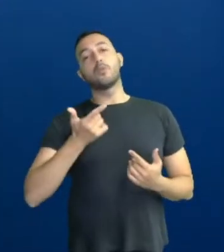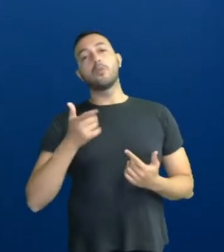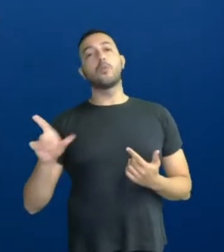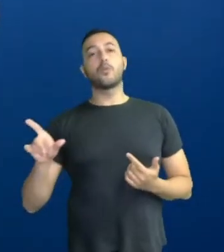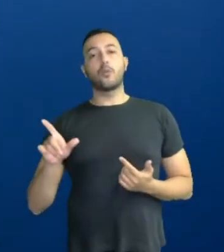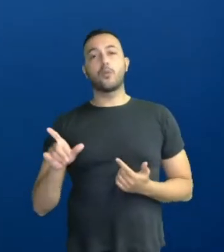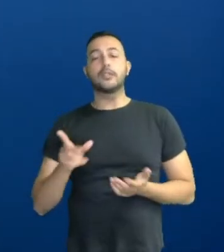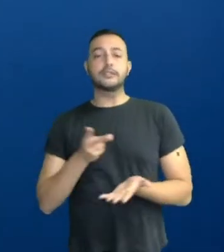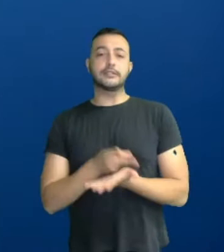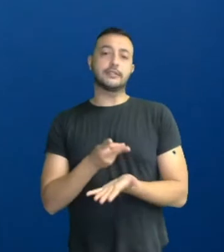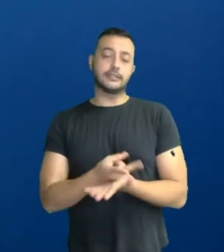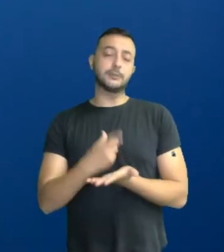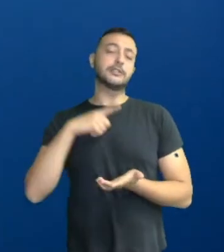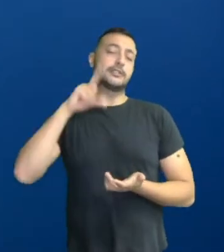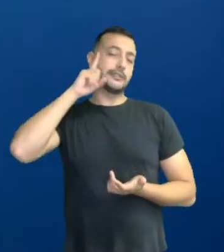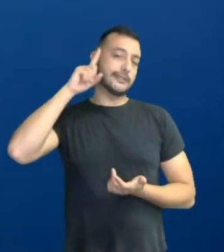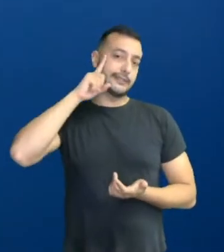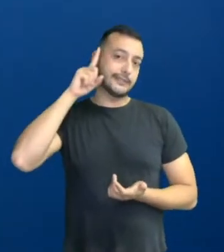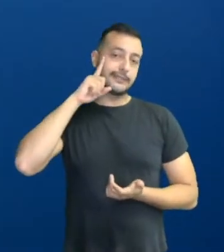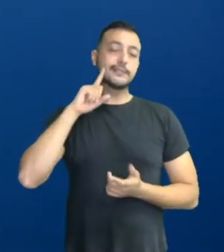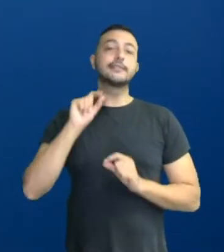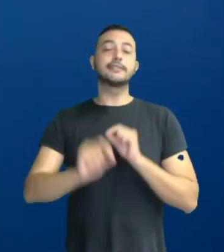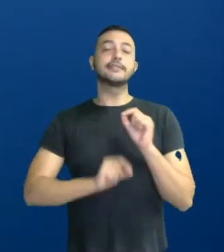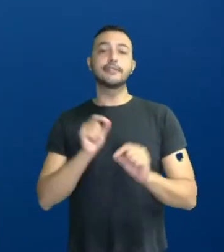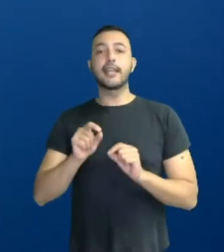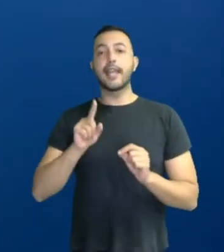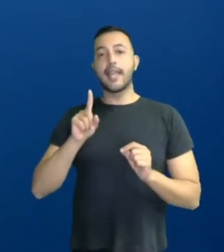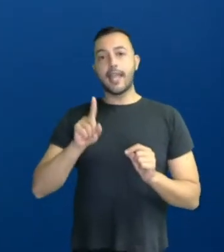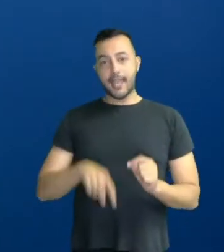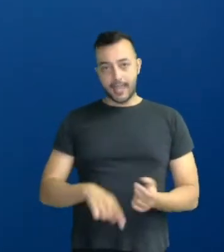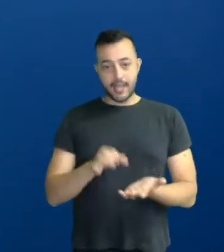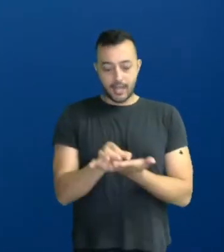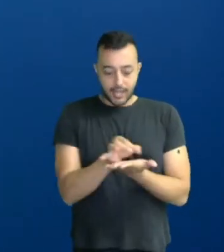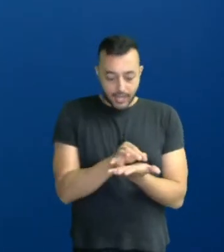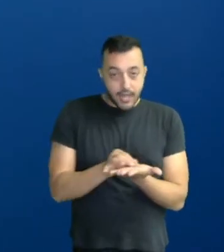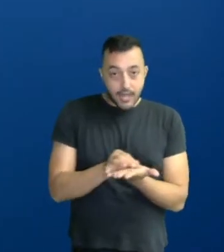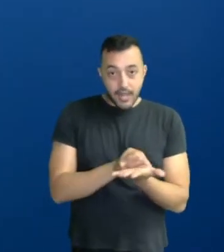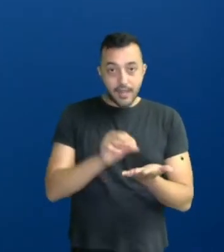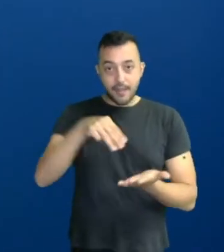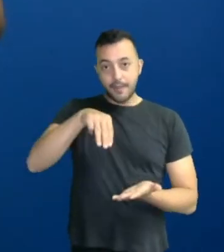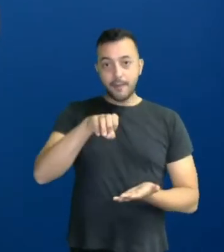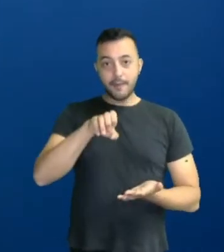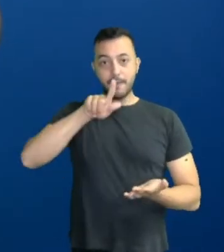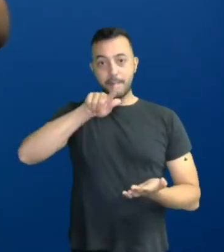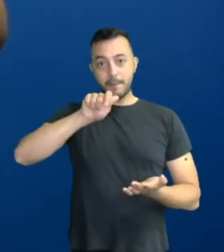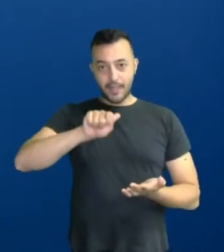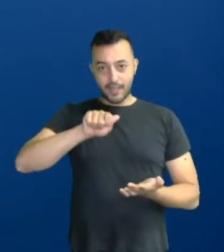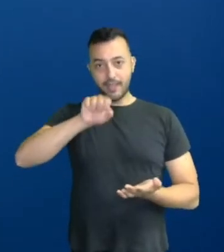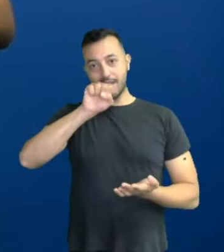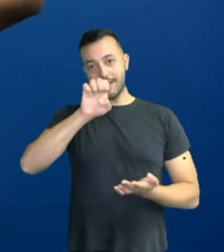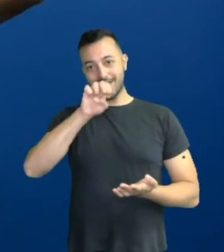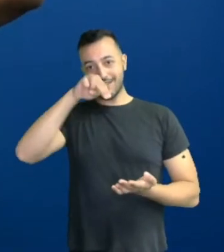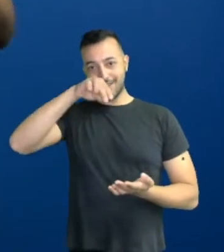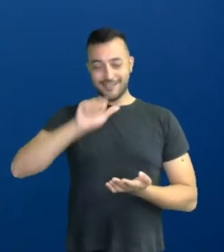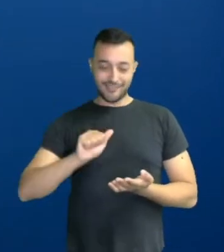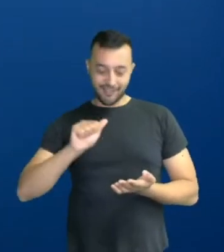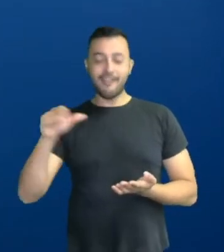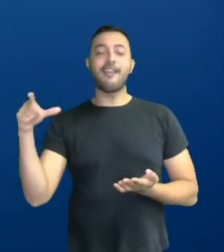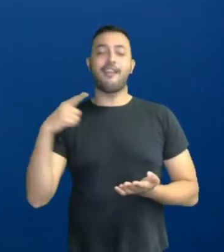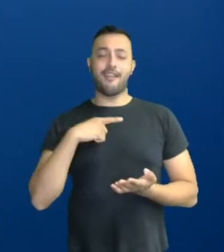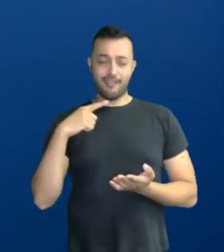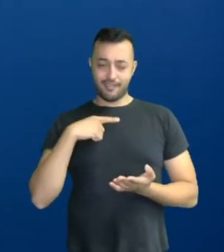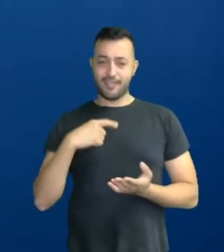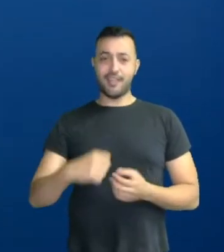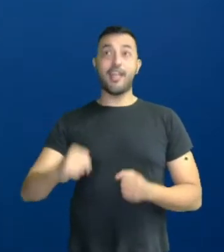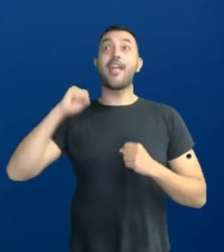Outra que a gente sempre vê no nosso dia a dia é o famoso jogo da Mega Sena, né? Sempre no final do ano tem aquela Mega Sena